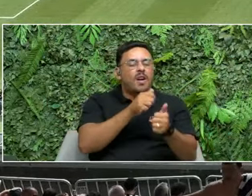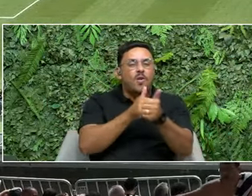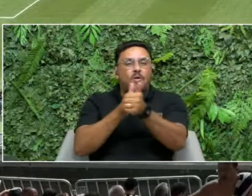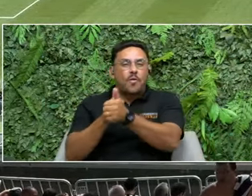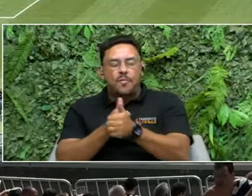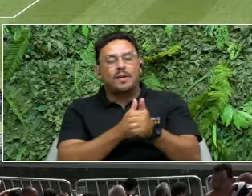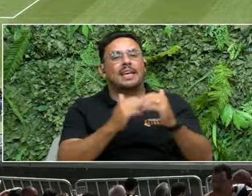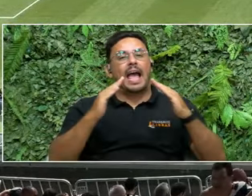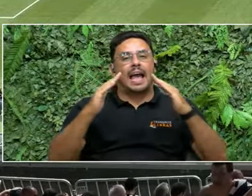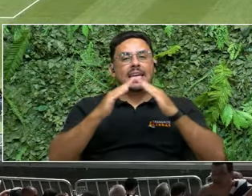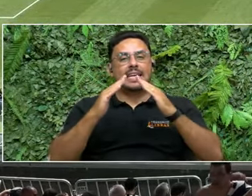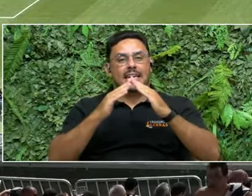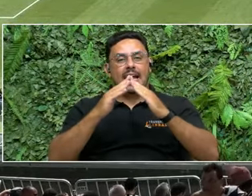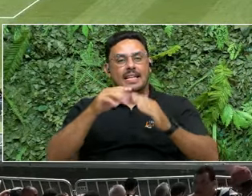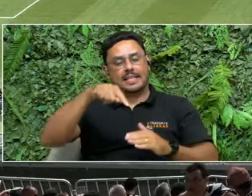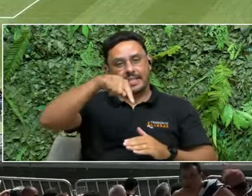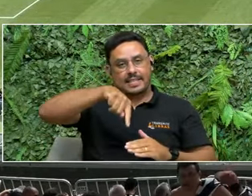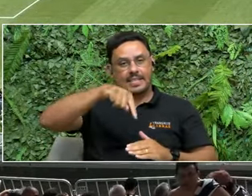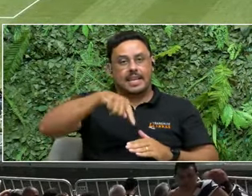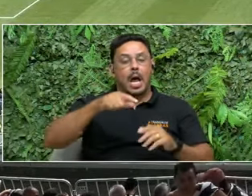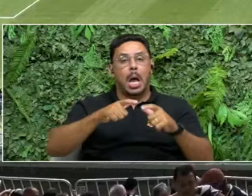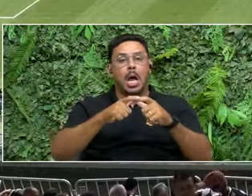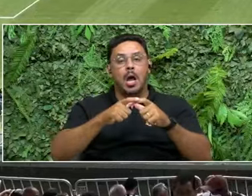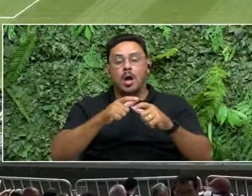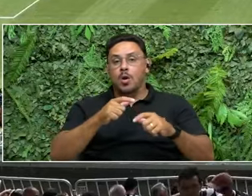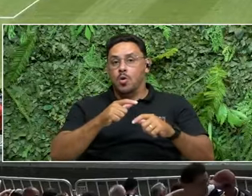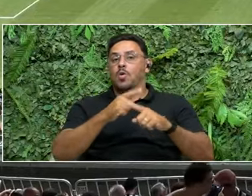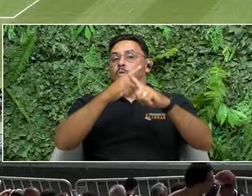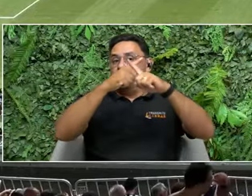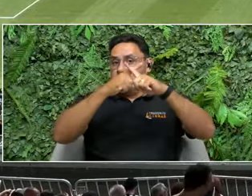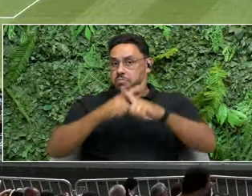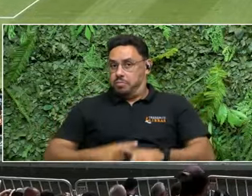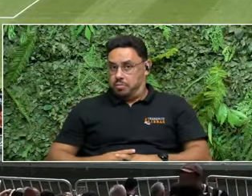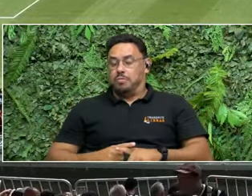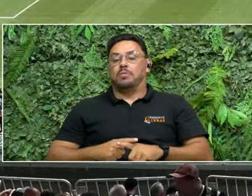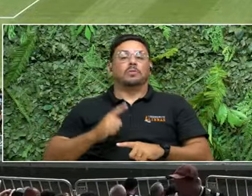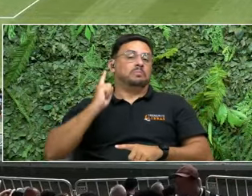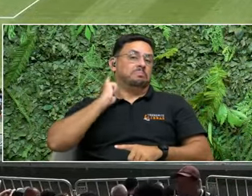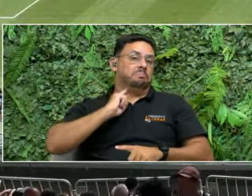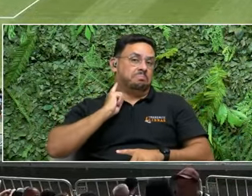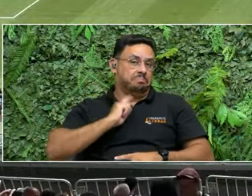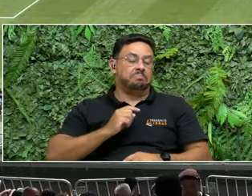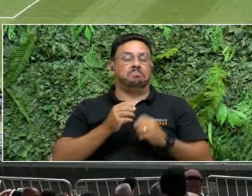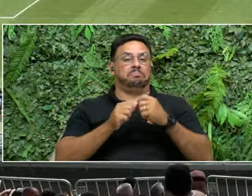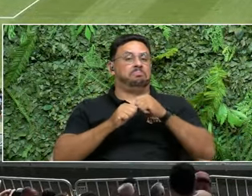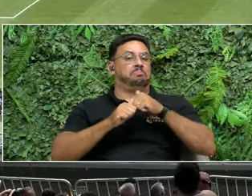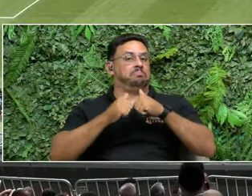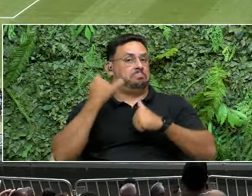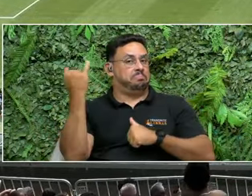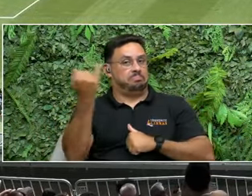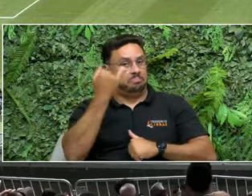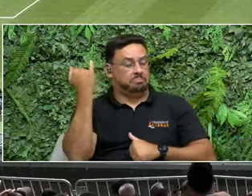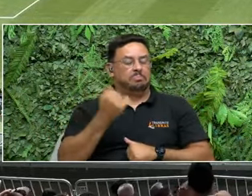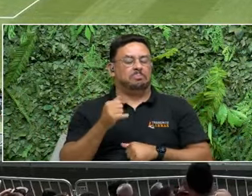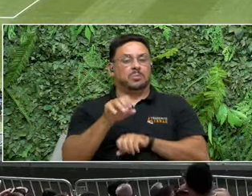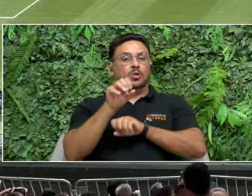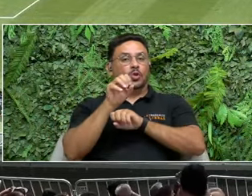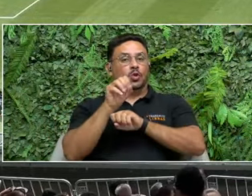em casa jornada esportiva desta grande decisão do campeonato mineiro e o